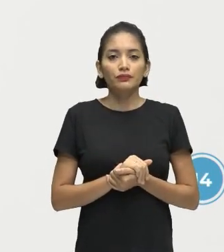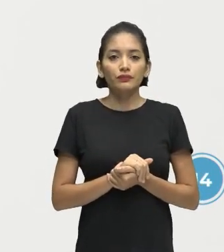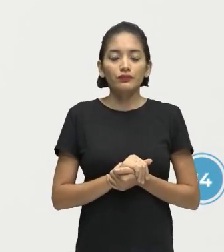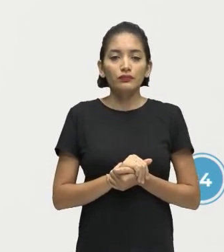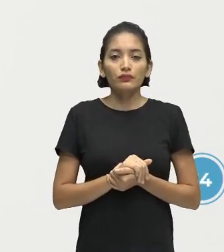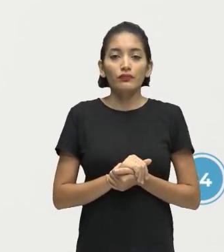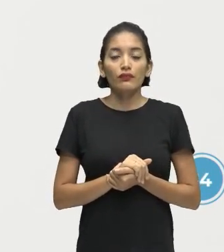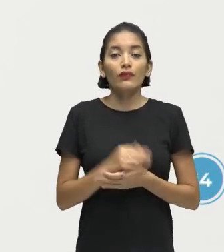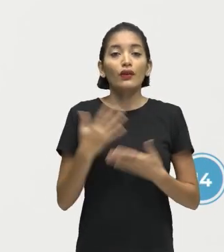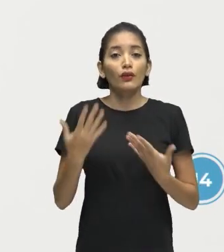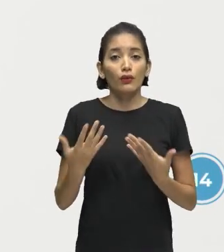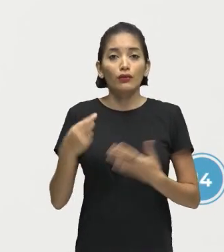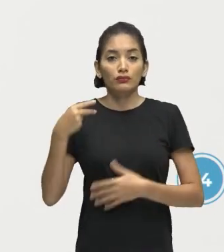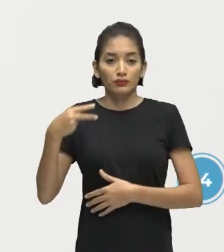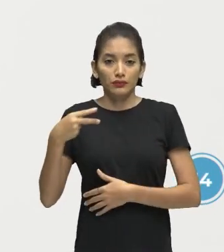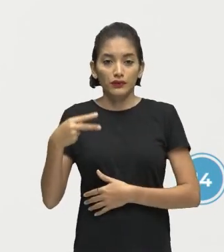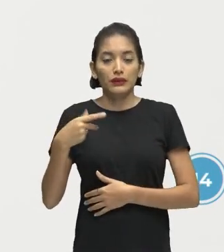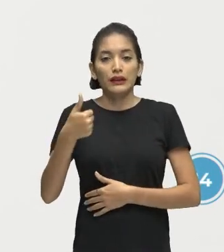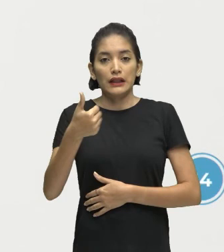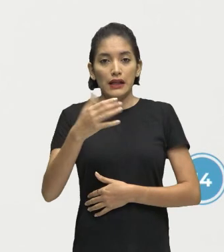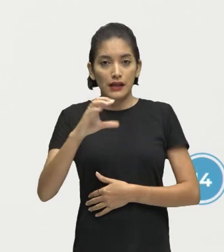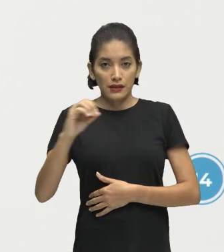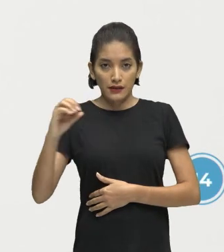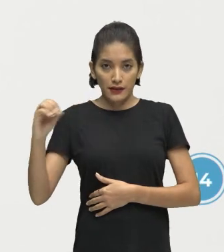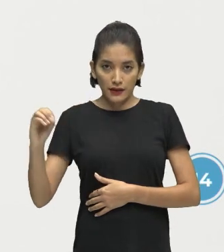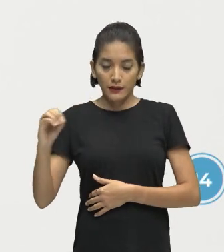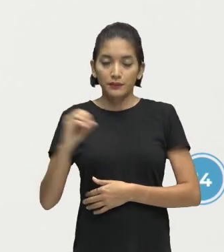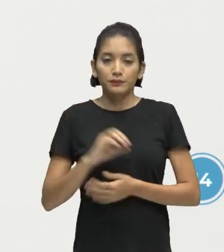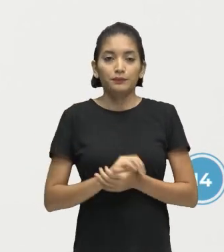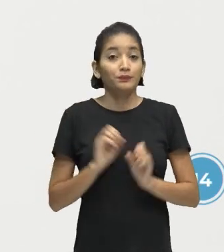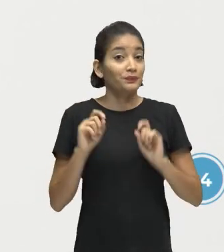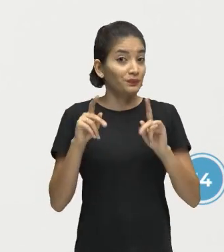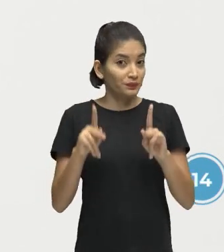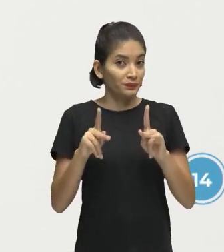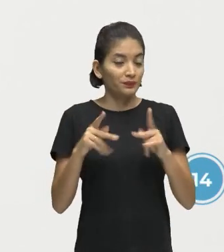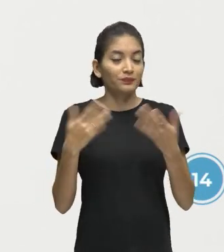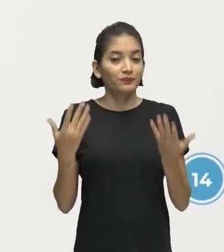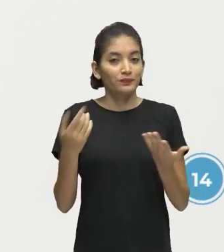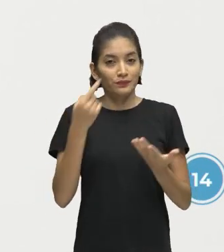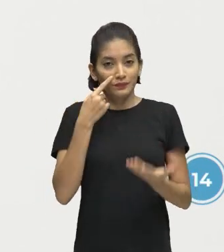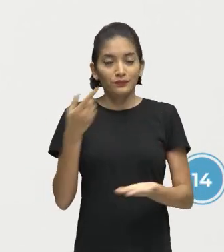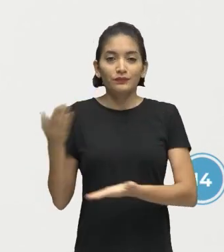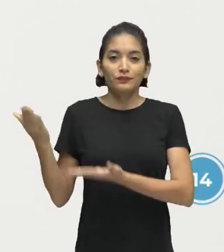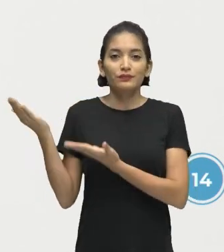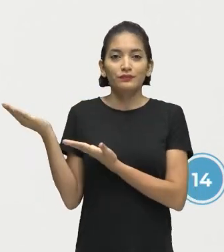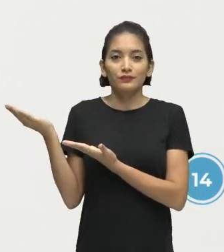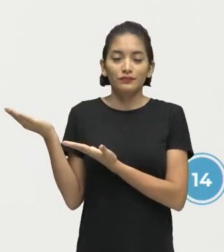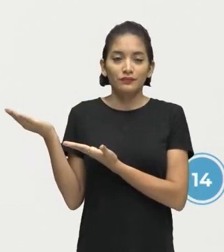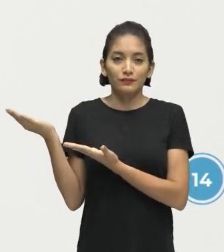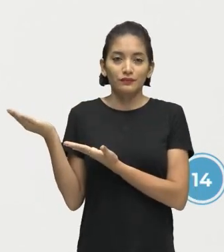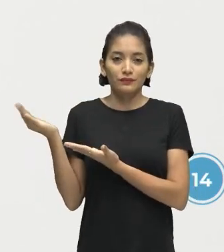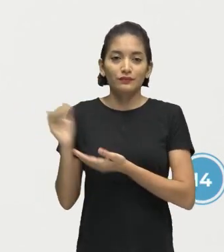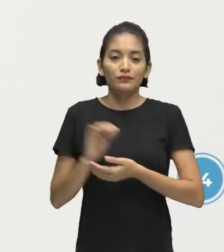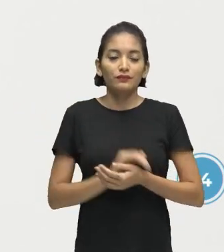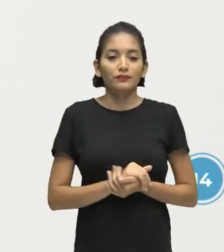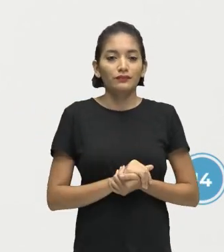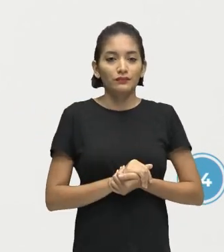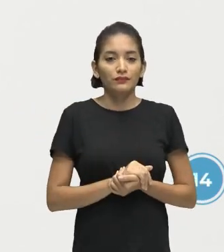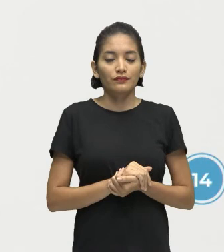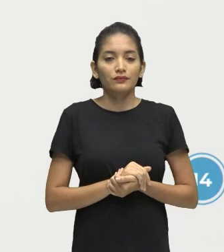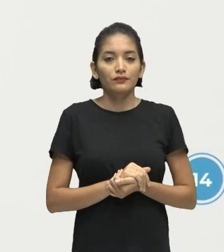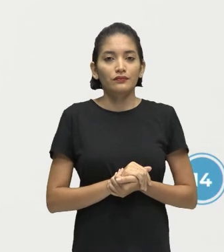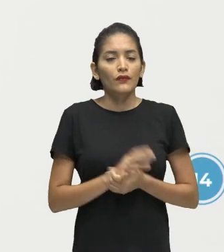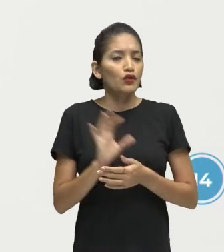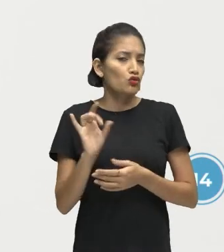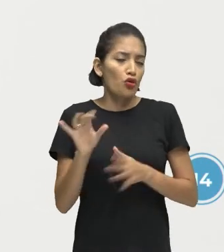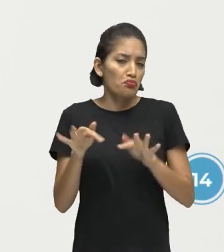é igual a 100. Pronto, ficou desse jeito aqui. Era para fazer